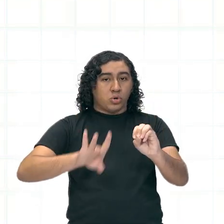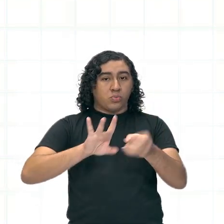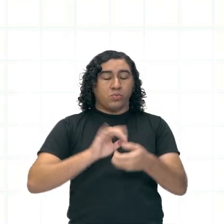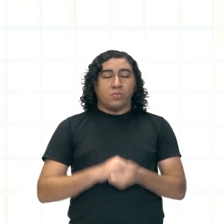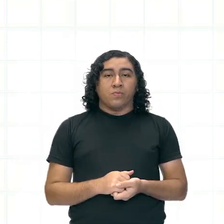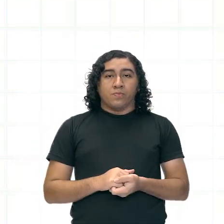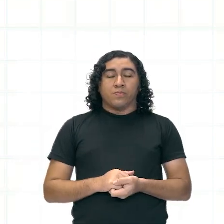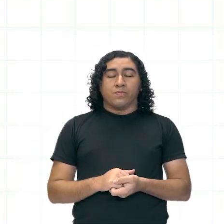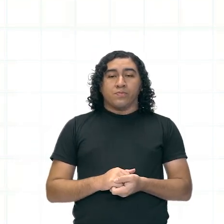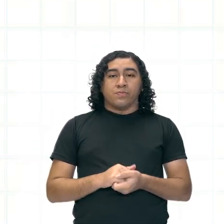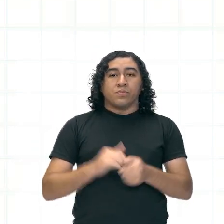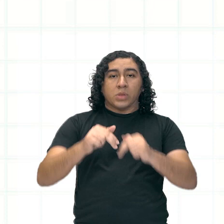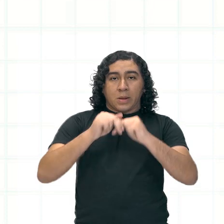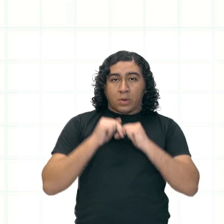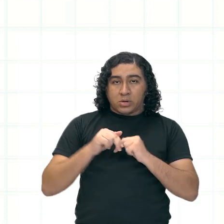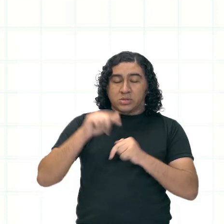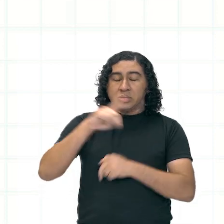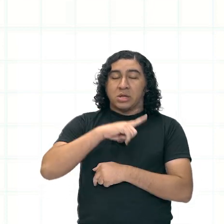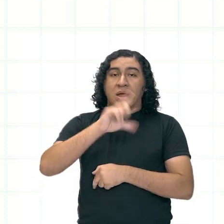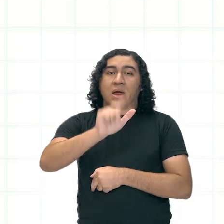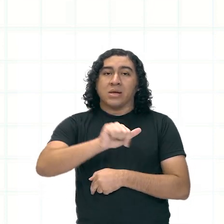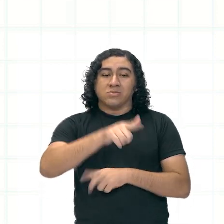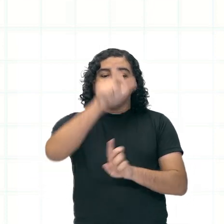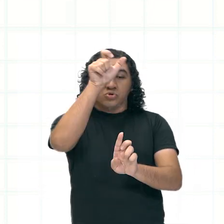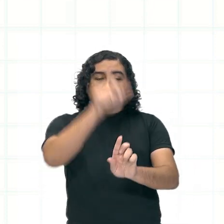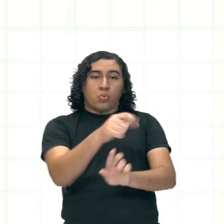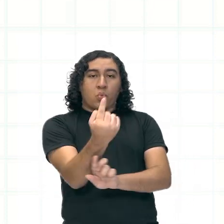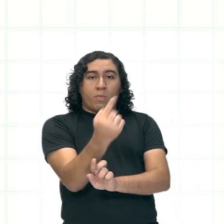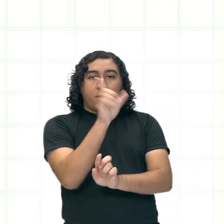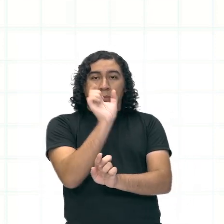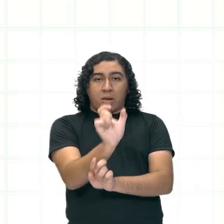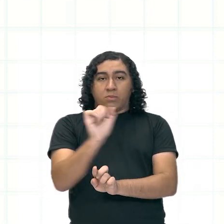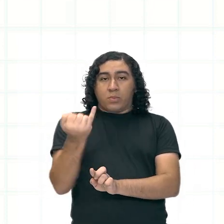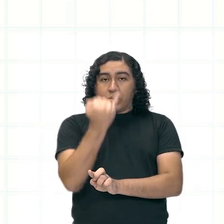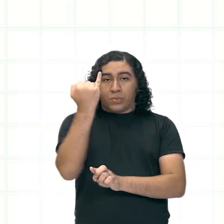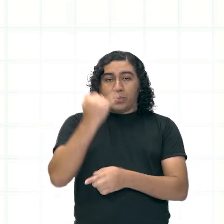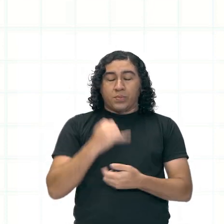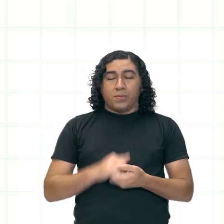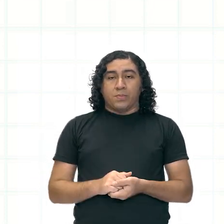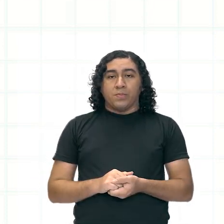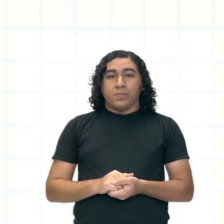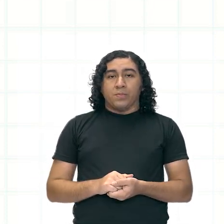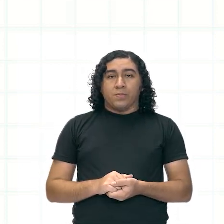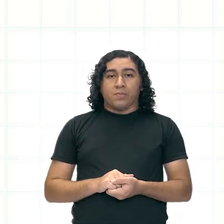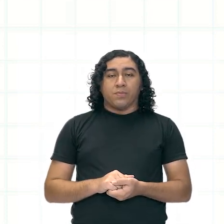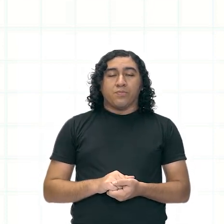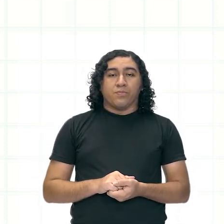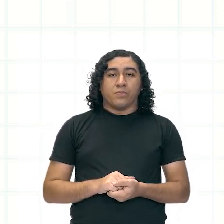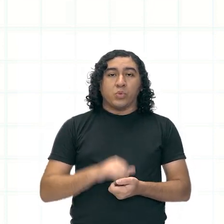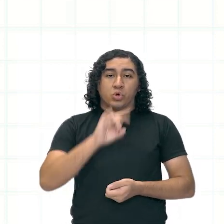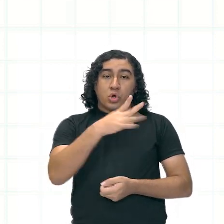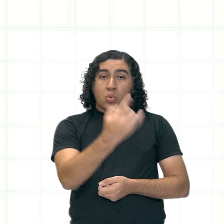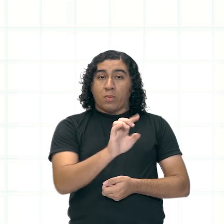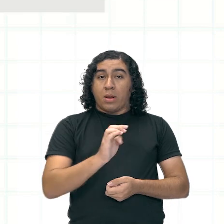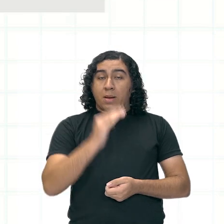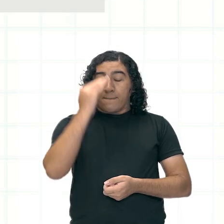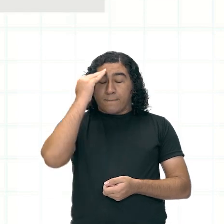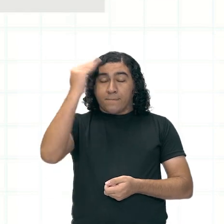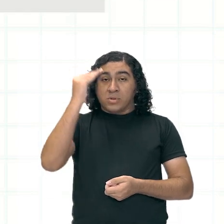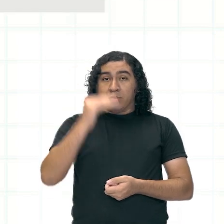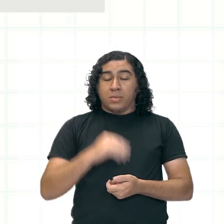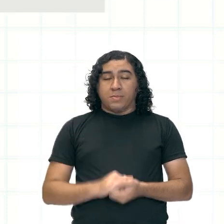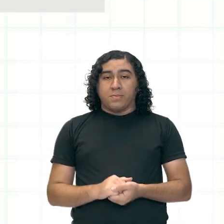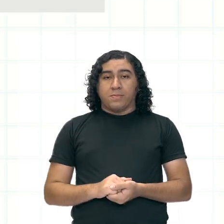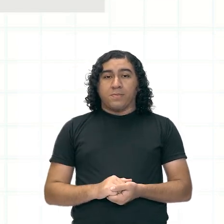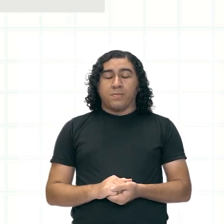importante. Por isso que ele é chamado de sujeito simples, porque só tem um núcleo, gente, certo? Apenas uma palavra funciona como a mais